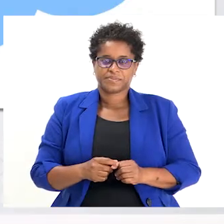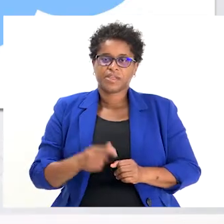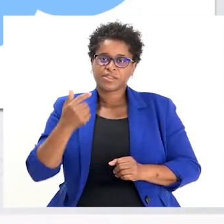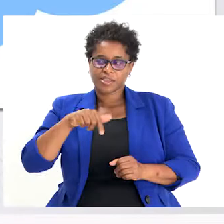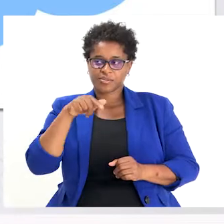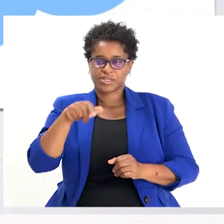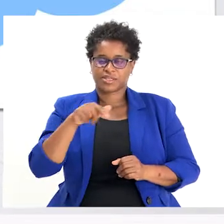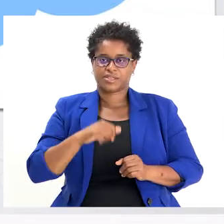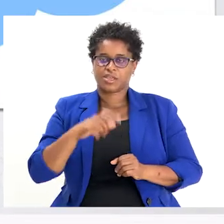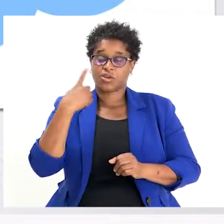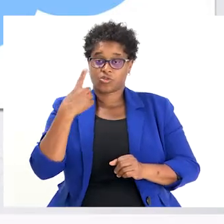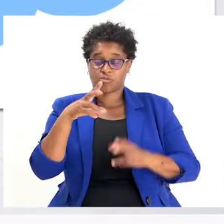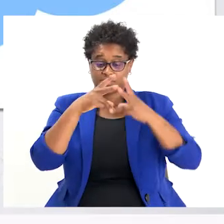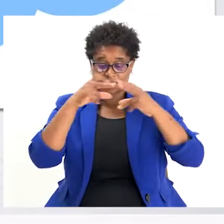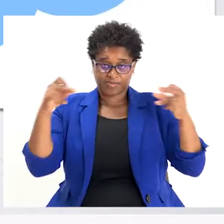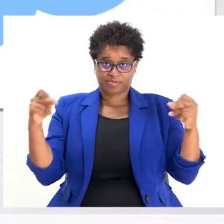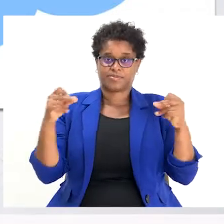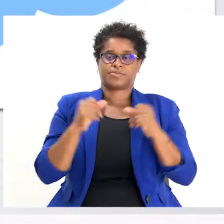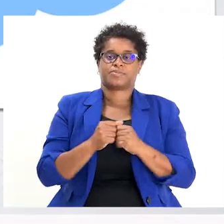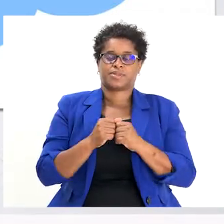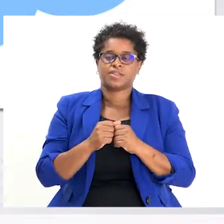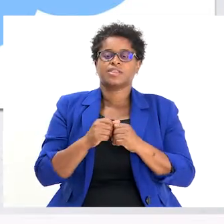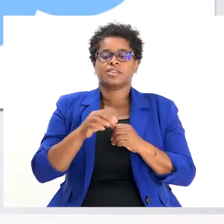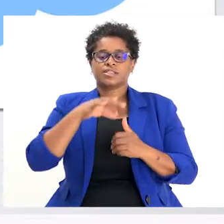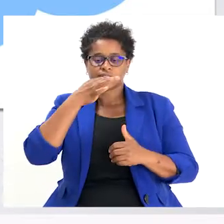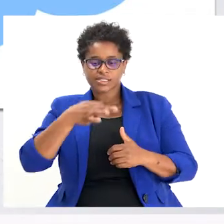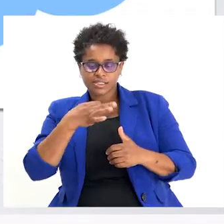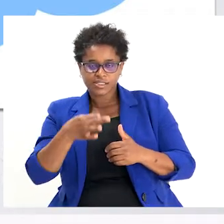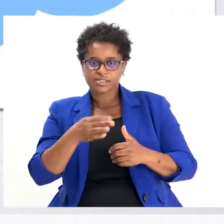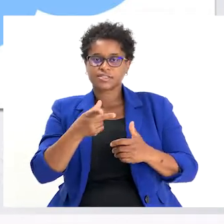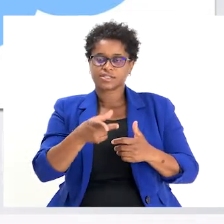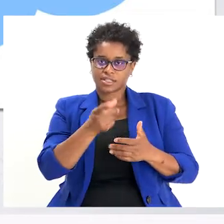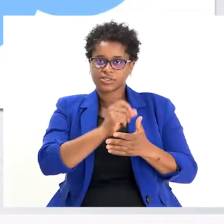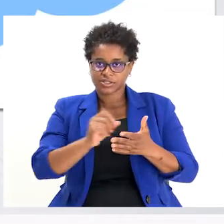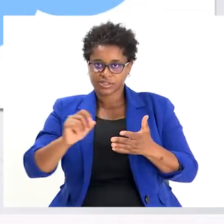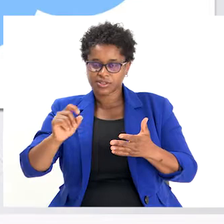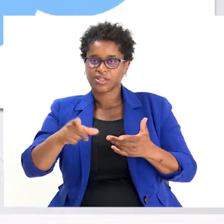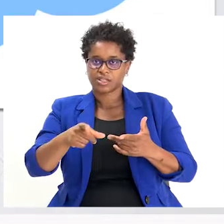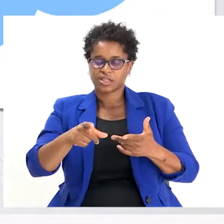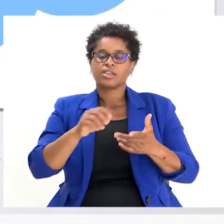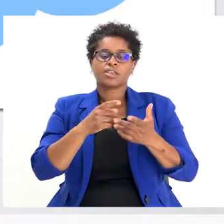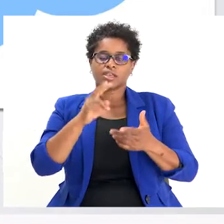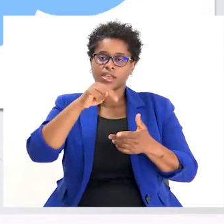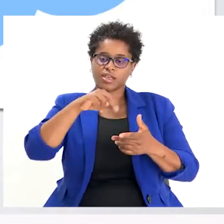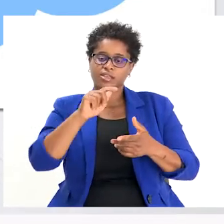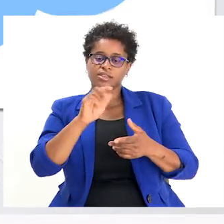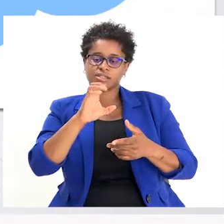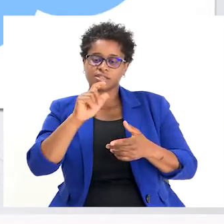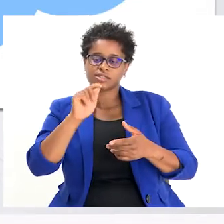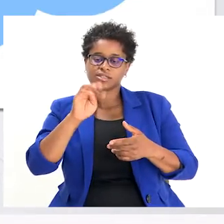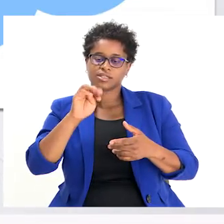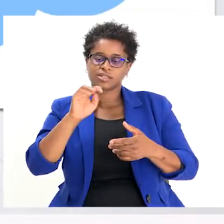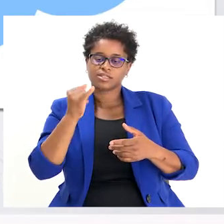Temos aqui uma definição que diz que a necessidade é o desejo